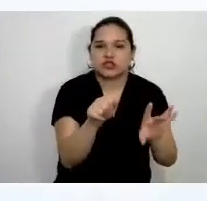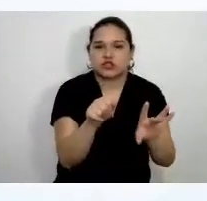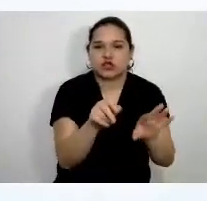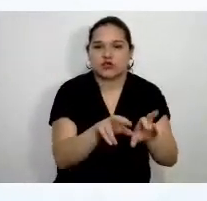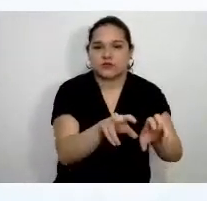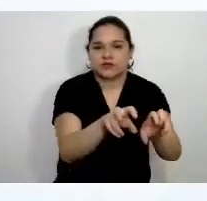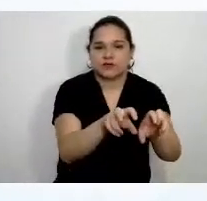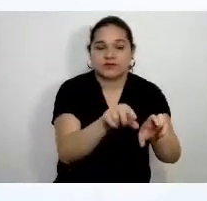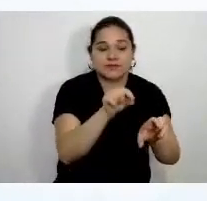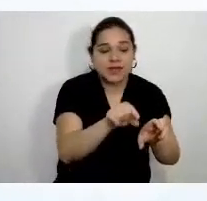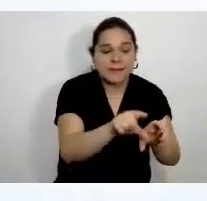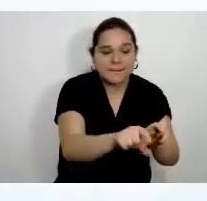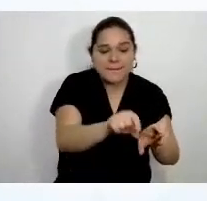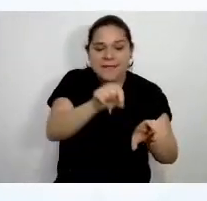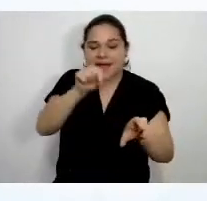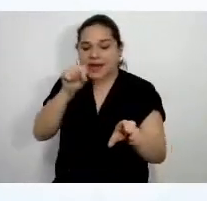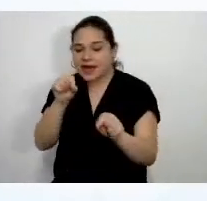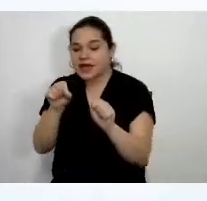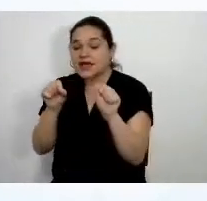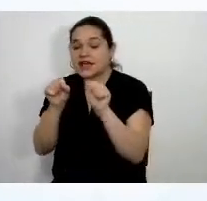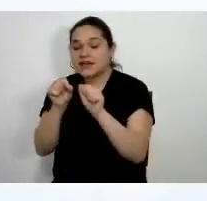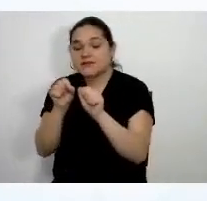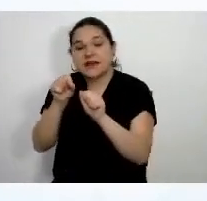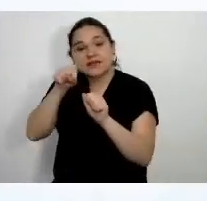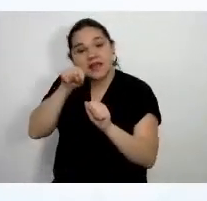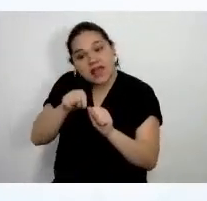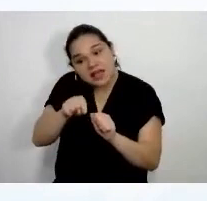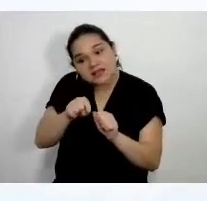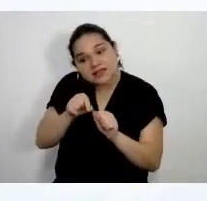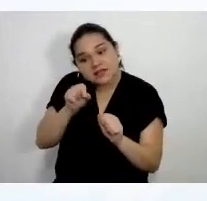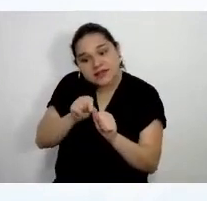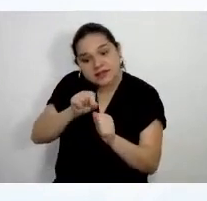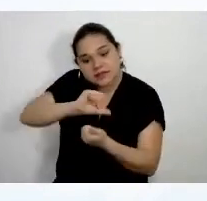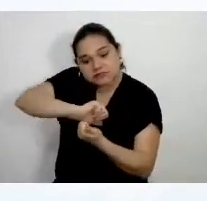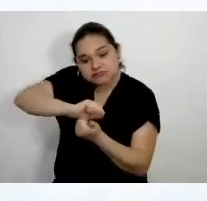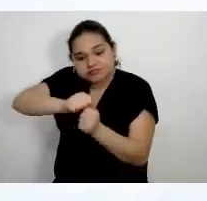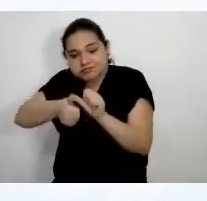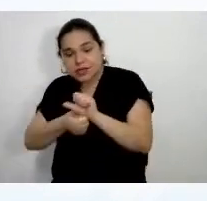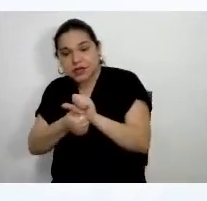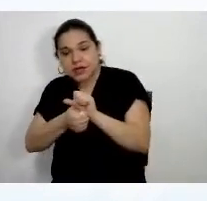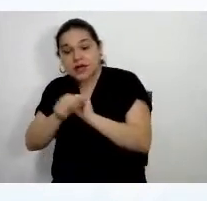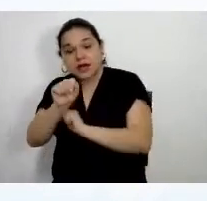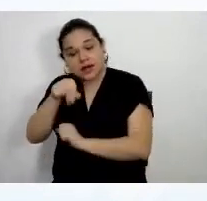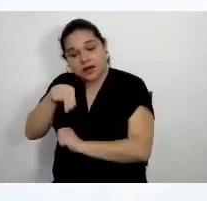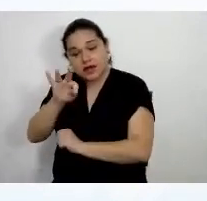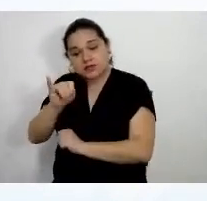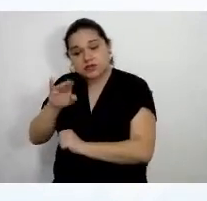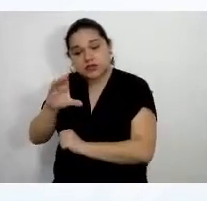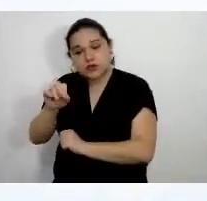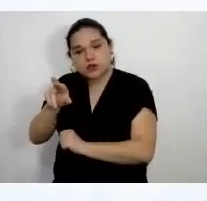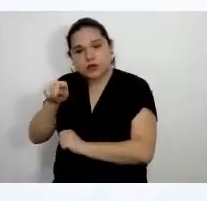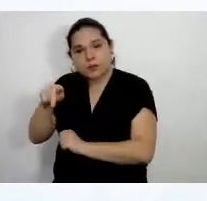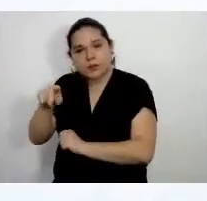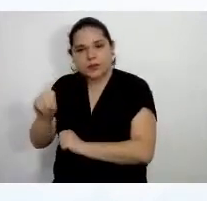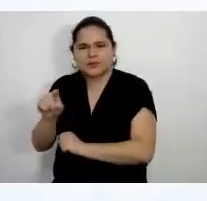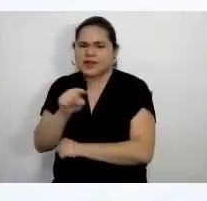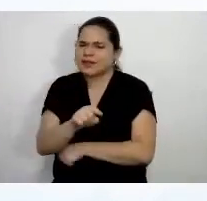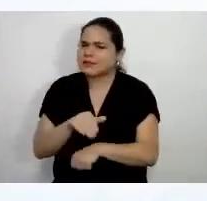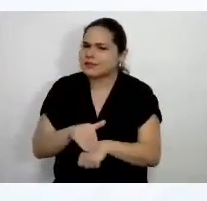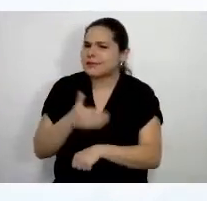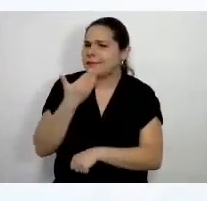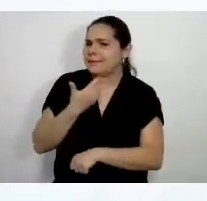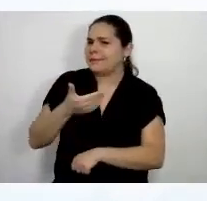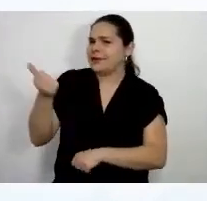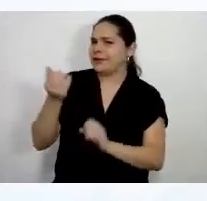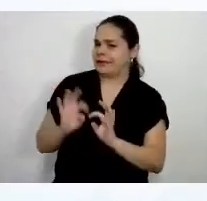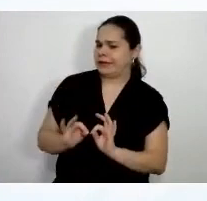anticorpos. Isso é uma biossíntese, é um laboratório mais sofisticado. Mais sofisticado, tem muito mais equipamento, tem muito